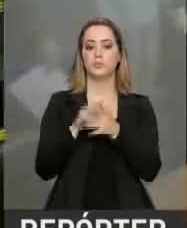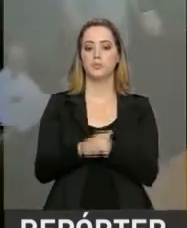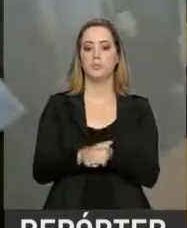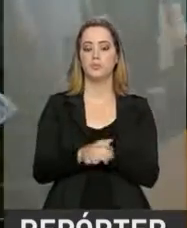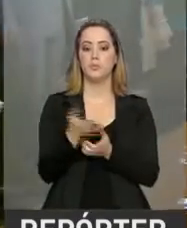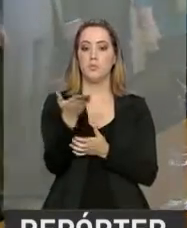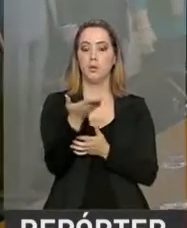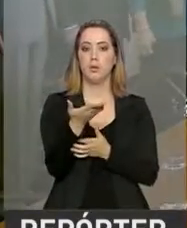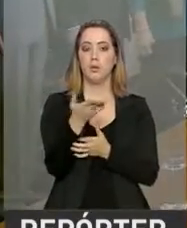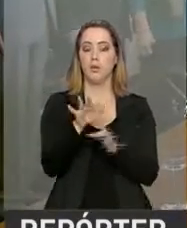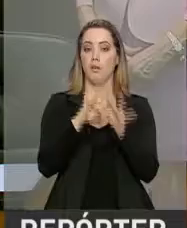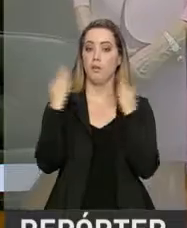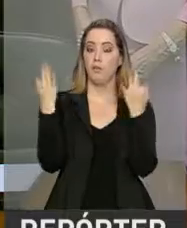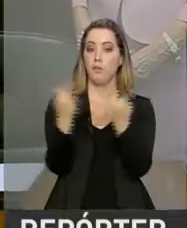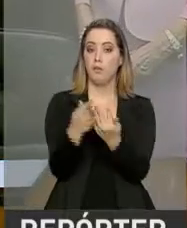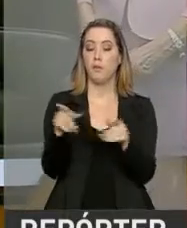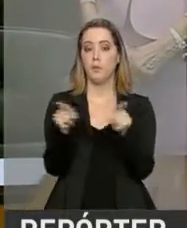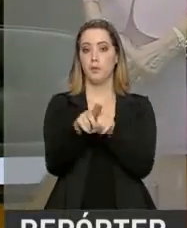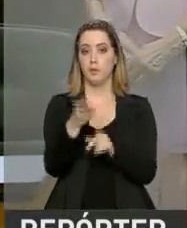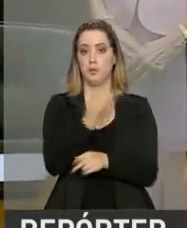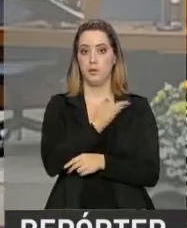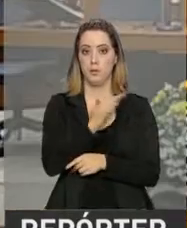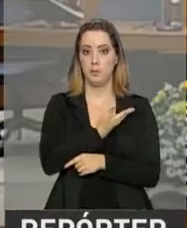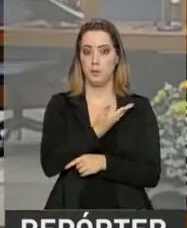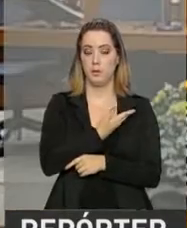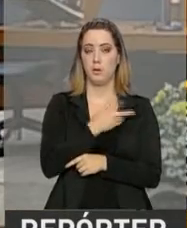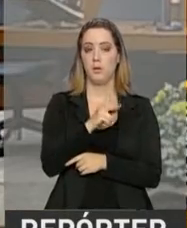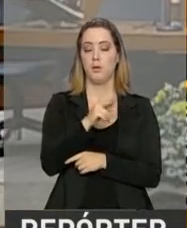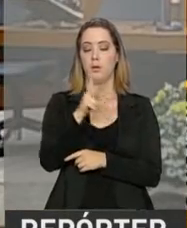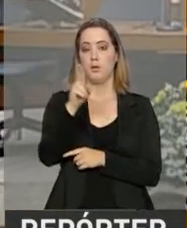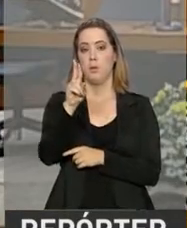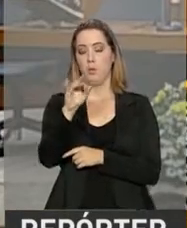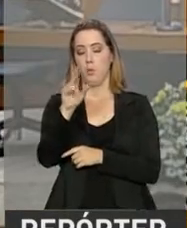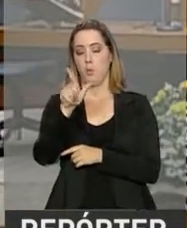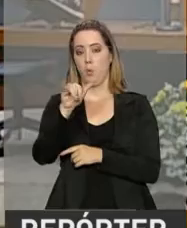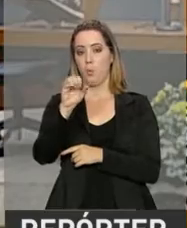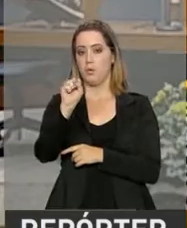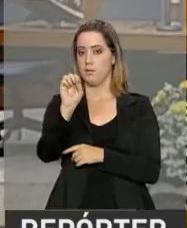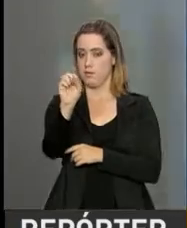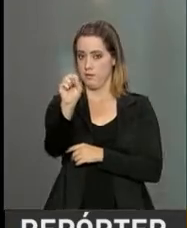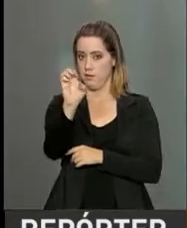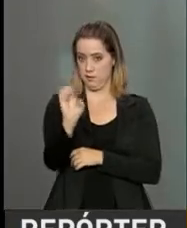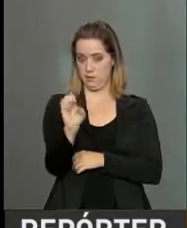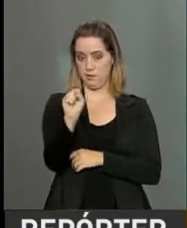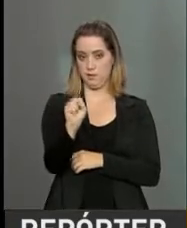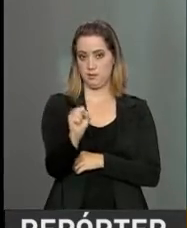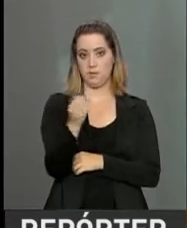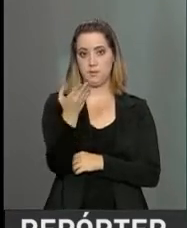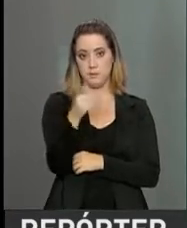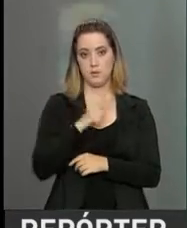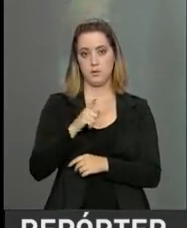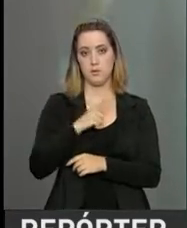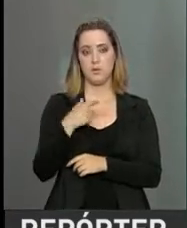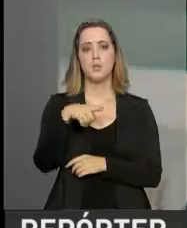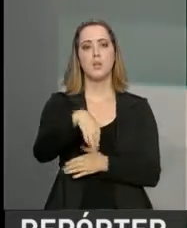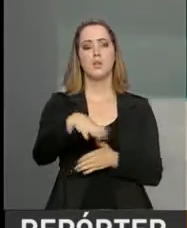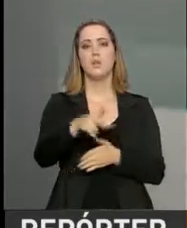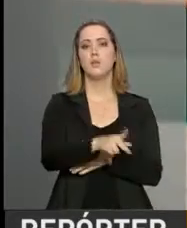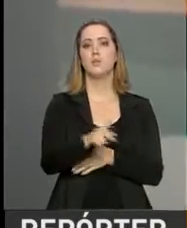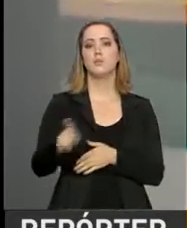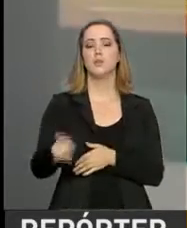Familiares e amigos de Ulisses Guimarães participaram da homenagem feita pela Câmara dos Deputados. Ulisses comandou a casa